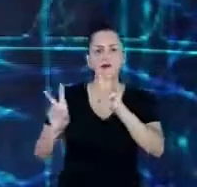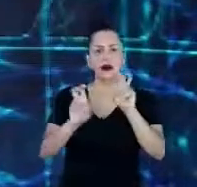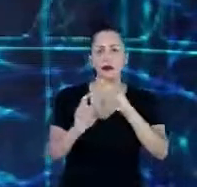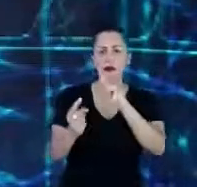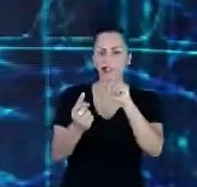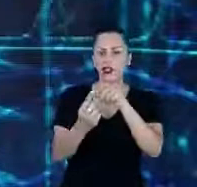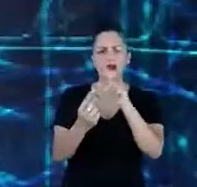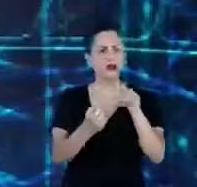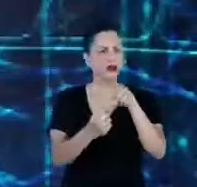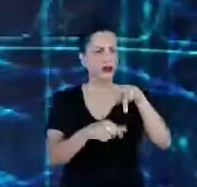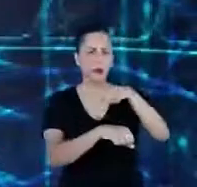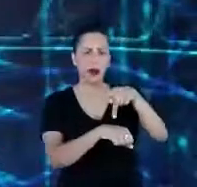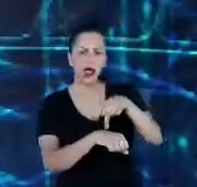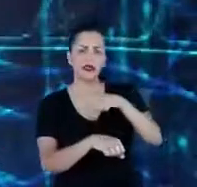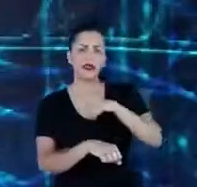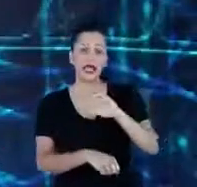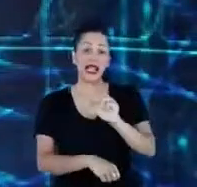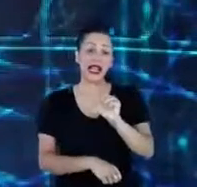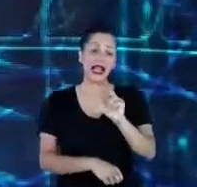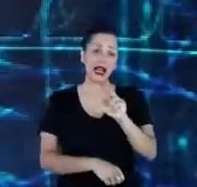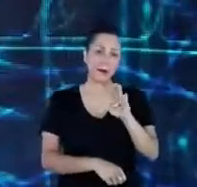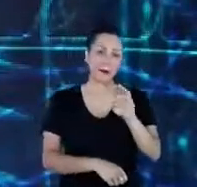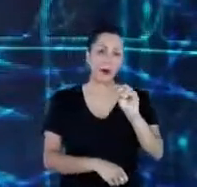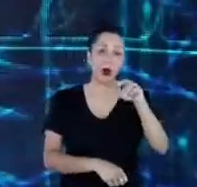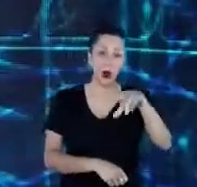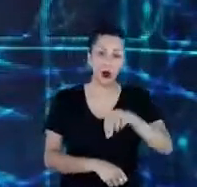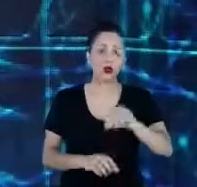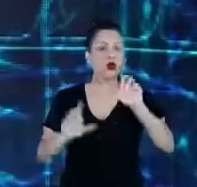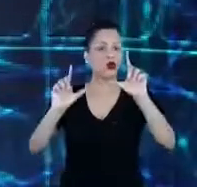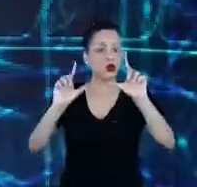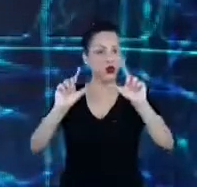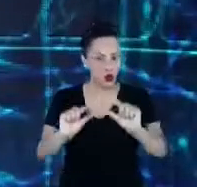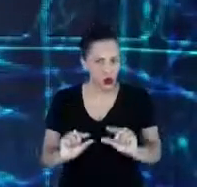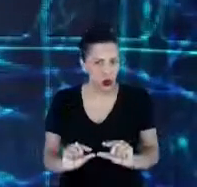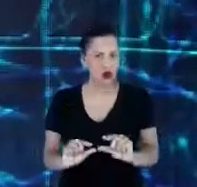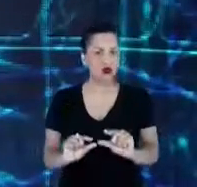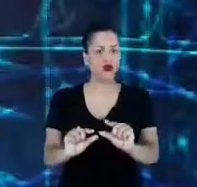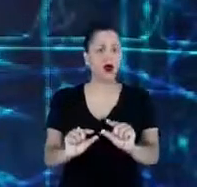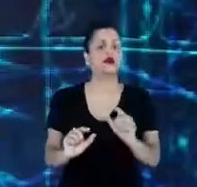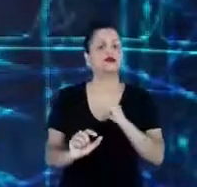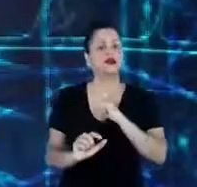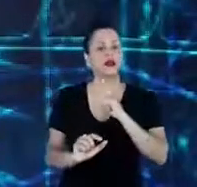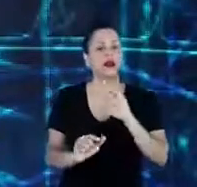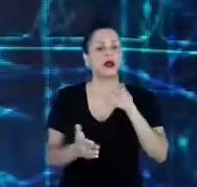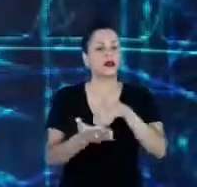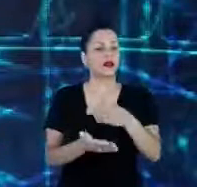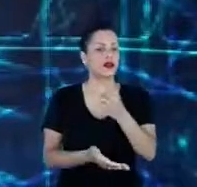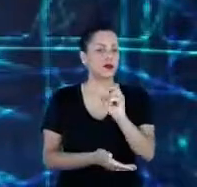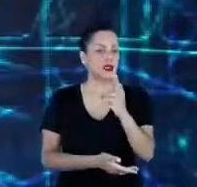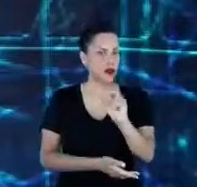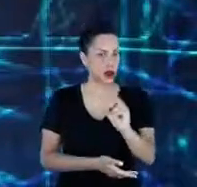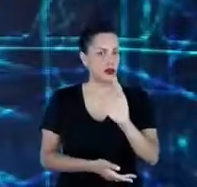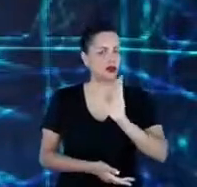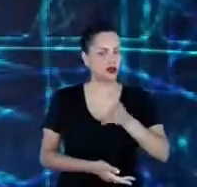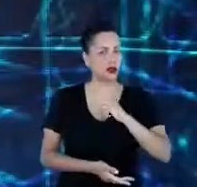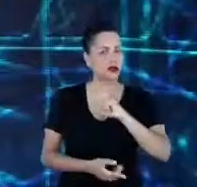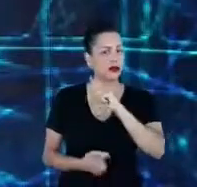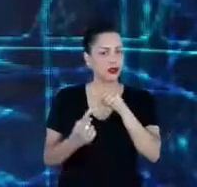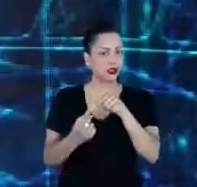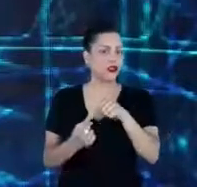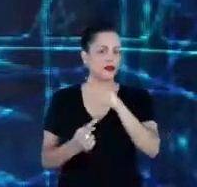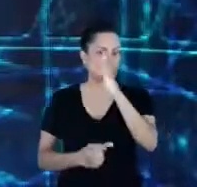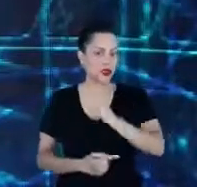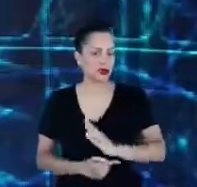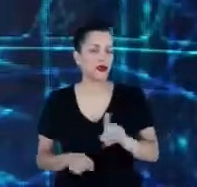neutralização é o Brasil coloca uma meta de neutralização para 2050 a gente viu recentemente a China também